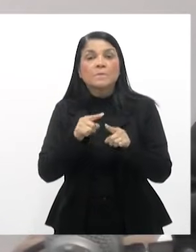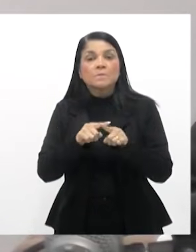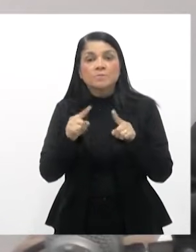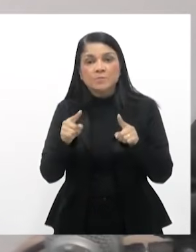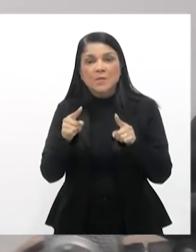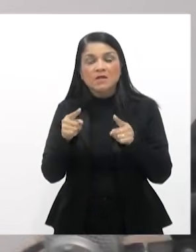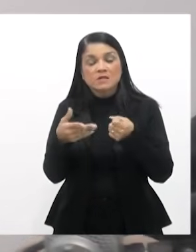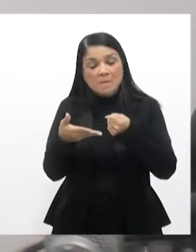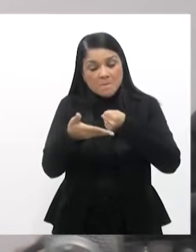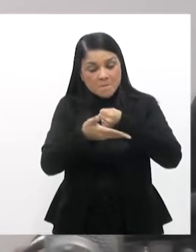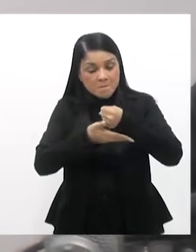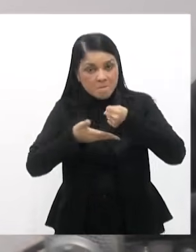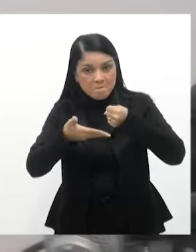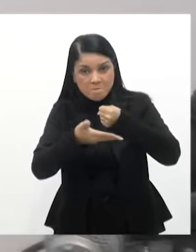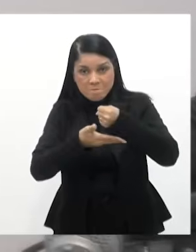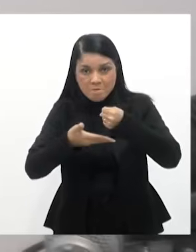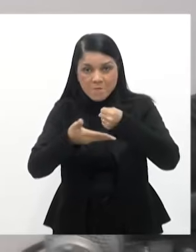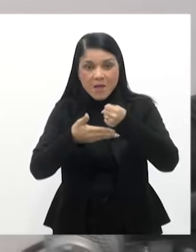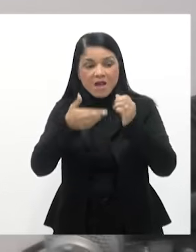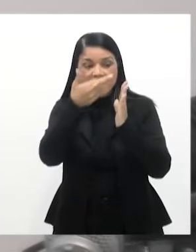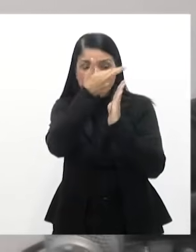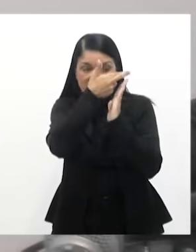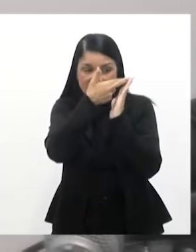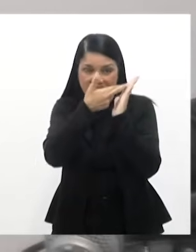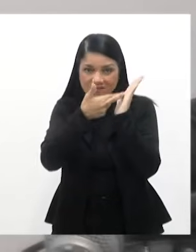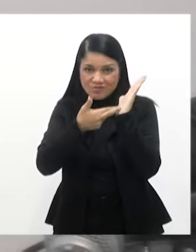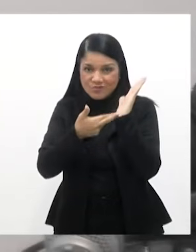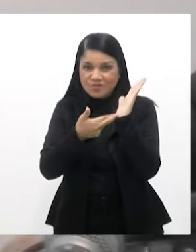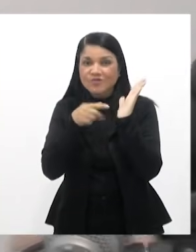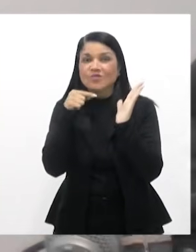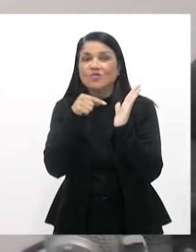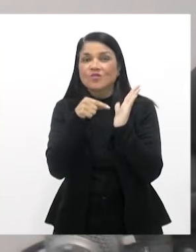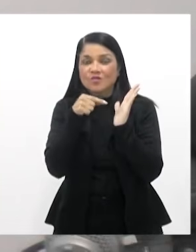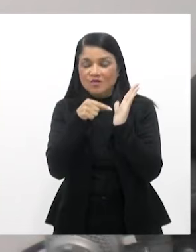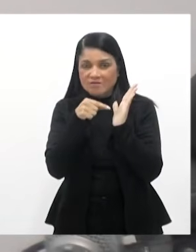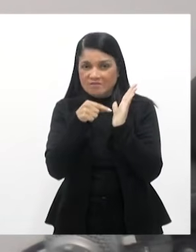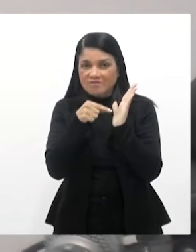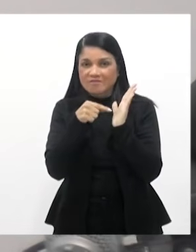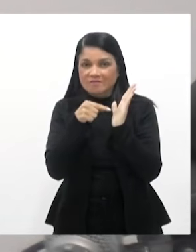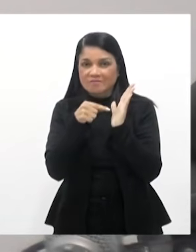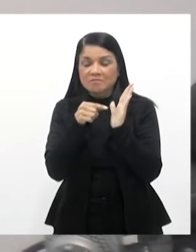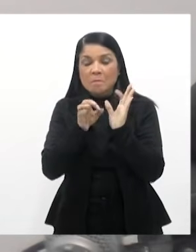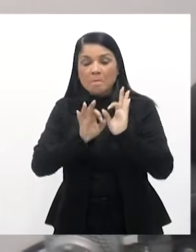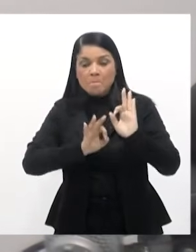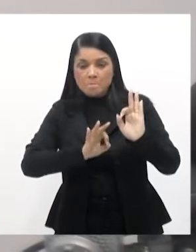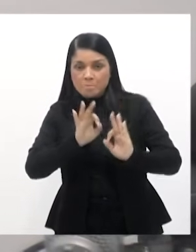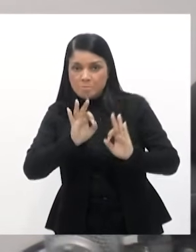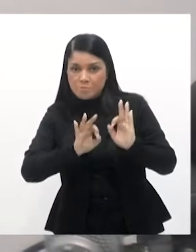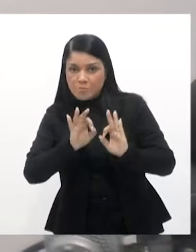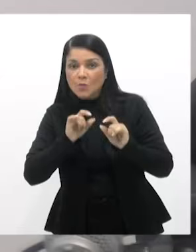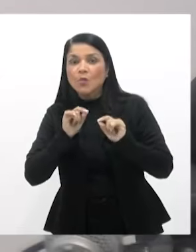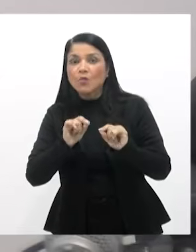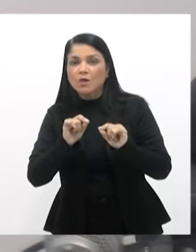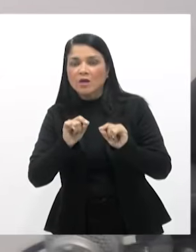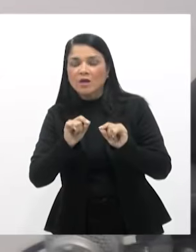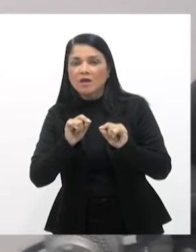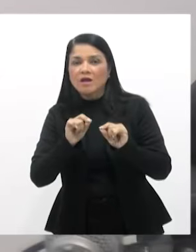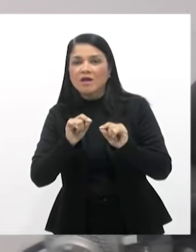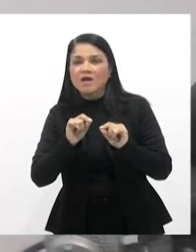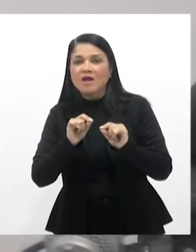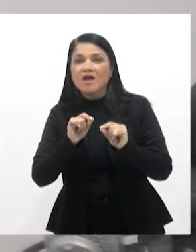o embasamento para o relatório, ele se faz absolutamente preparado por conta da ausência